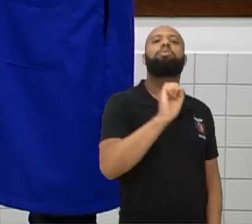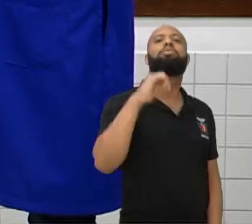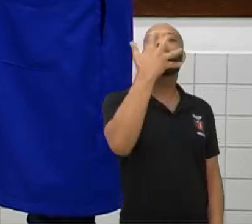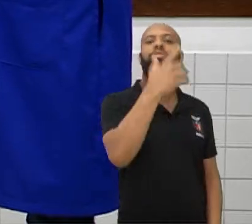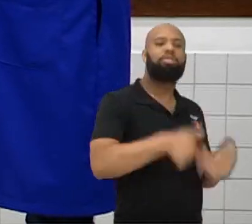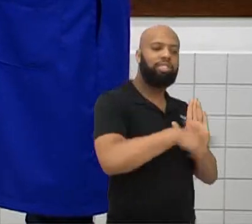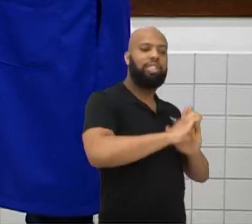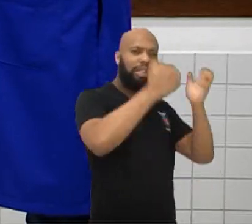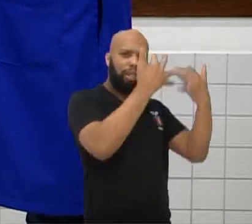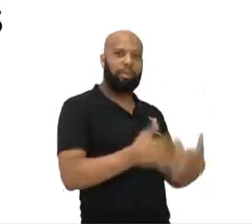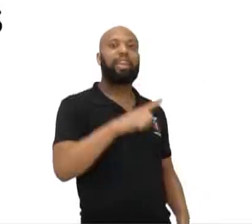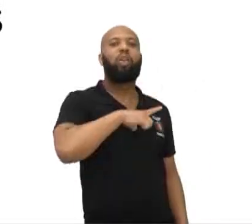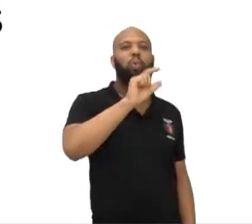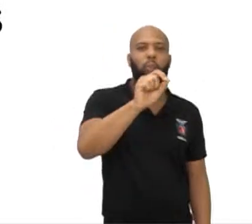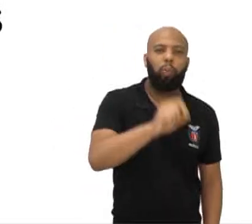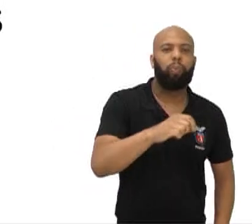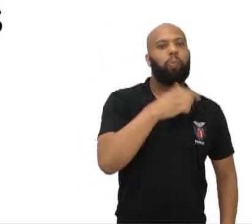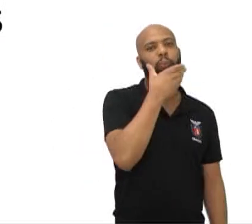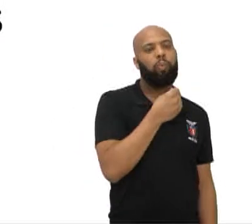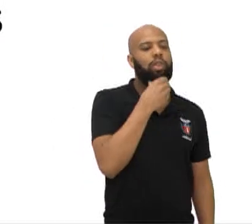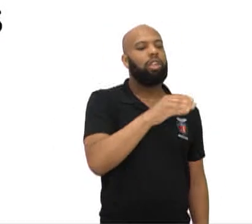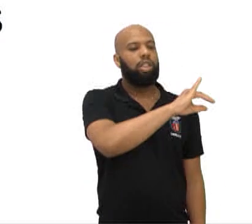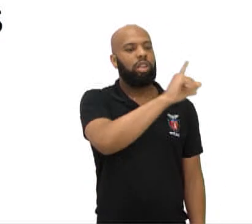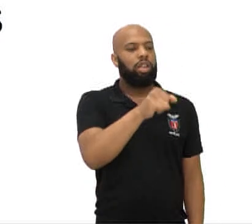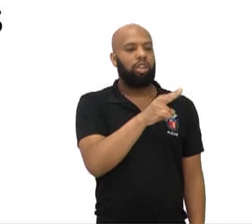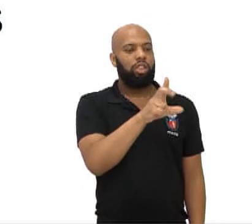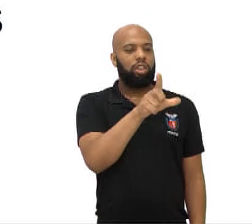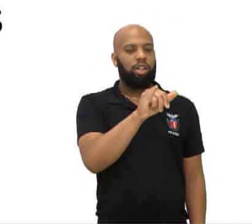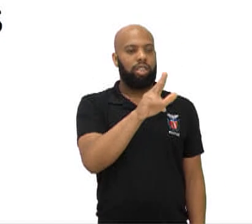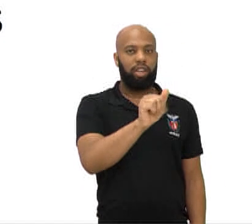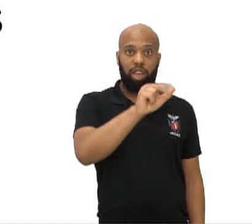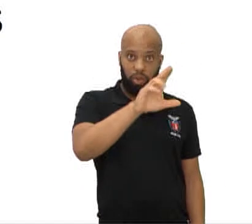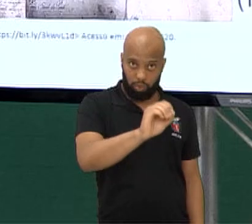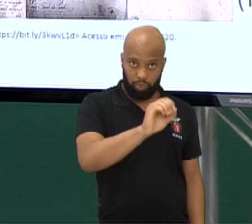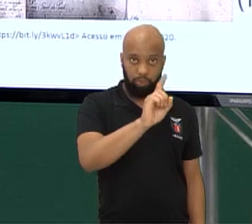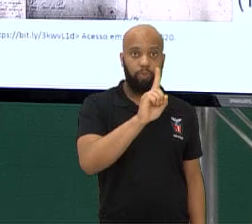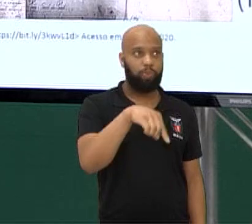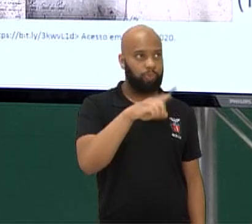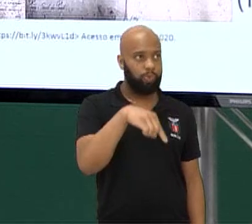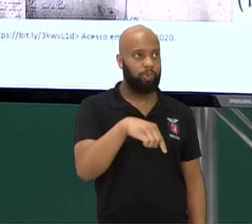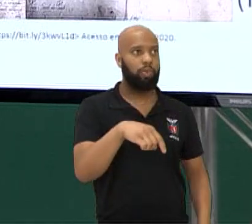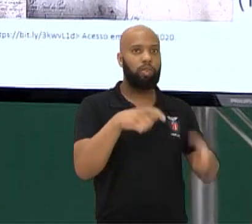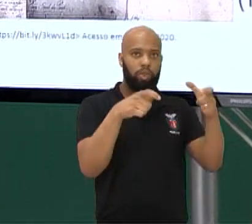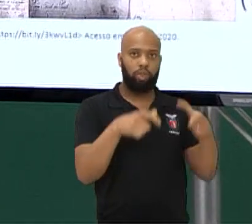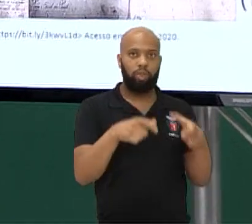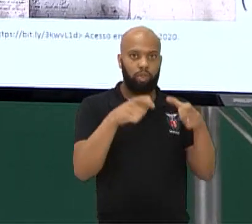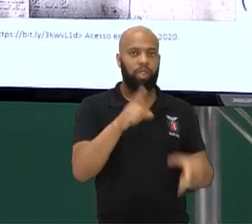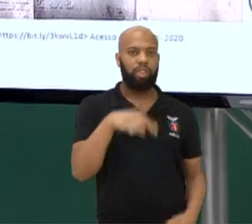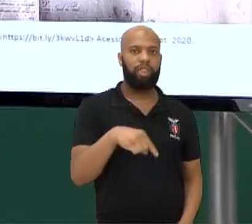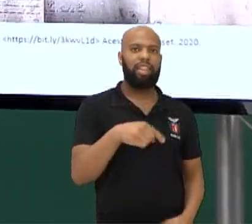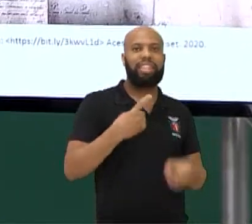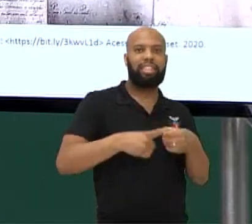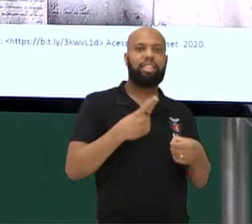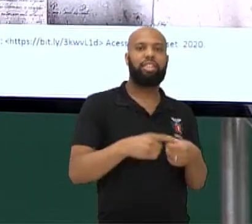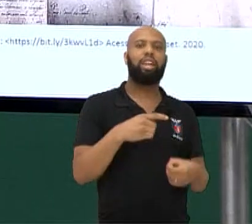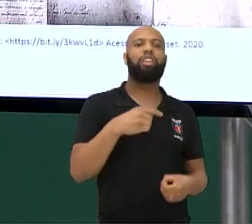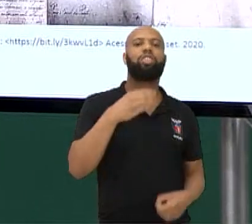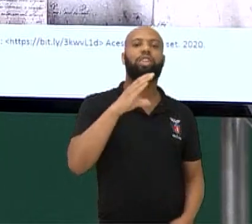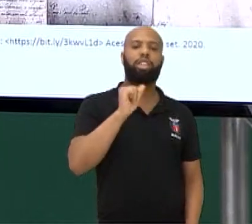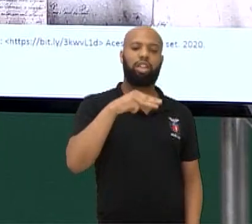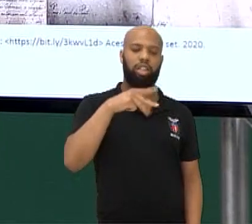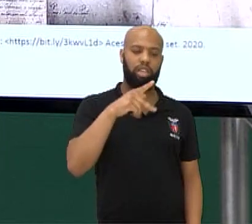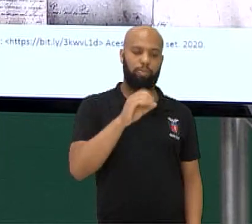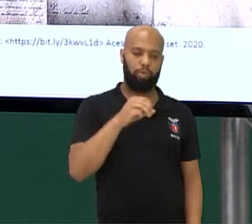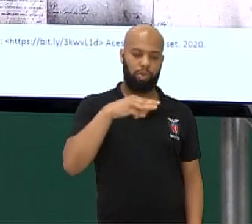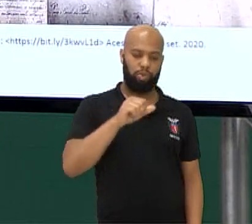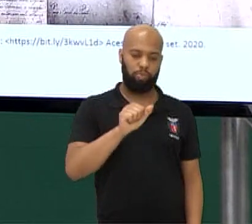e antes de falar disso de novo, Juliano Matheus, do Colégio Estadual Marechal Rondon, em Campo Mourão, no Paraná. Muito